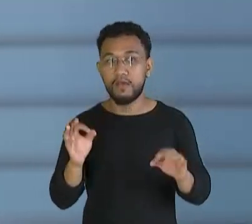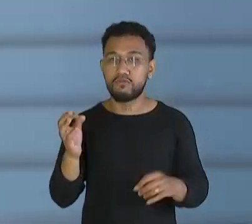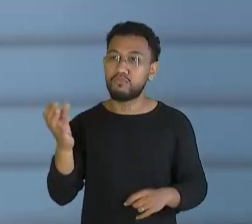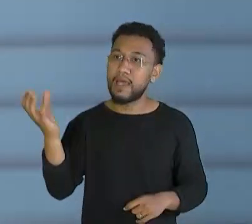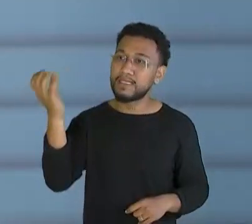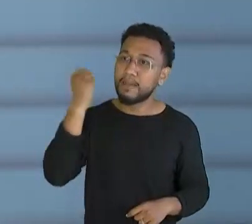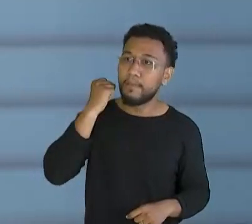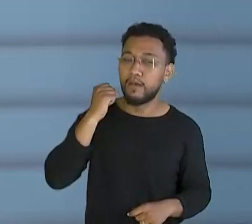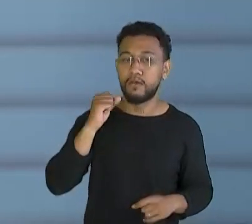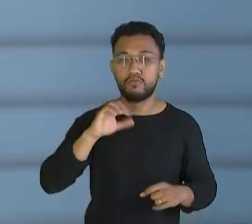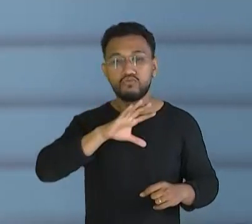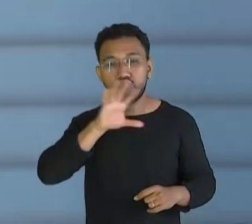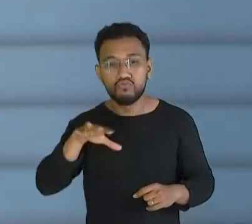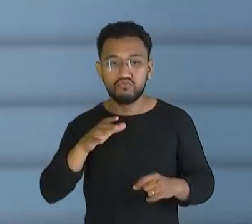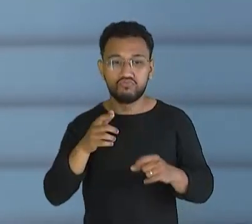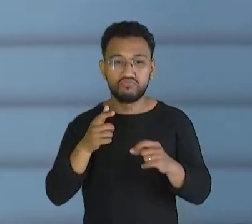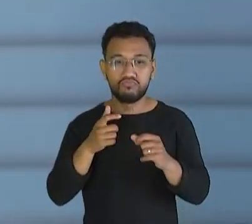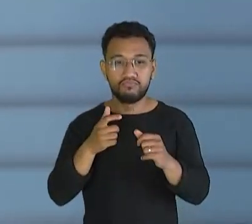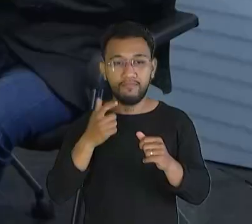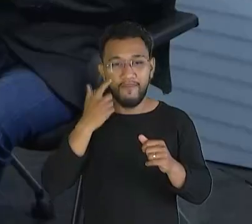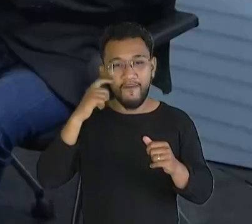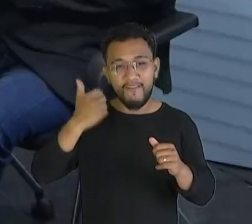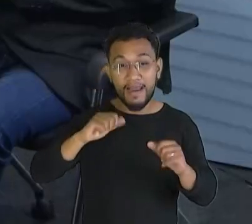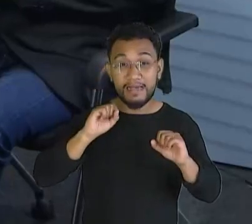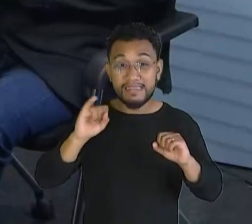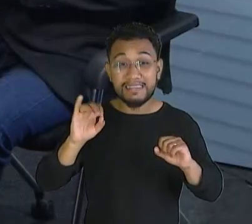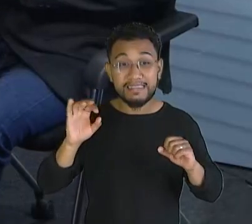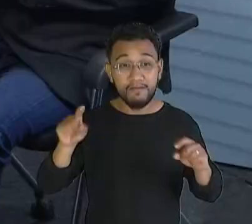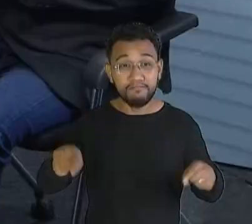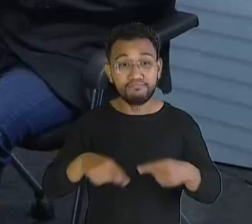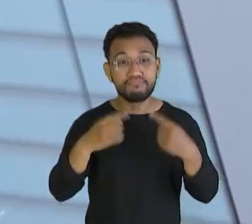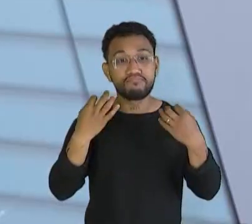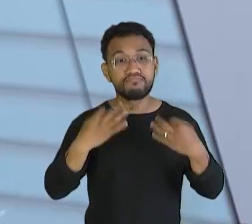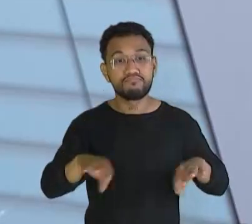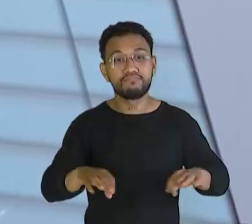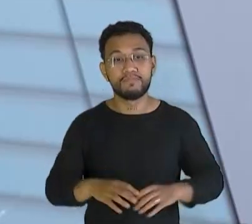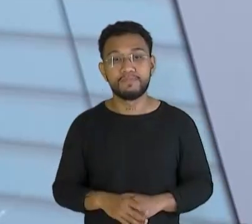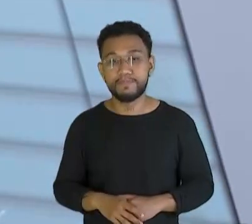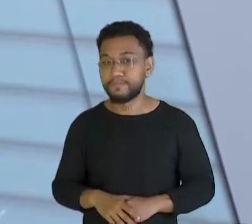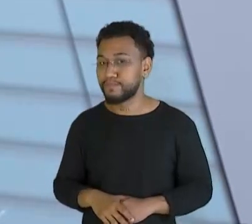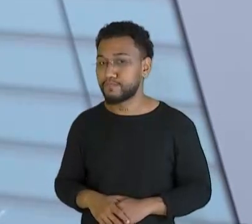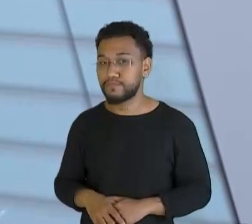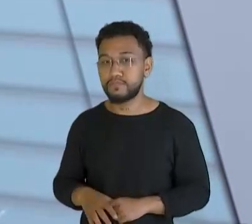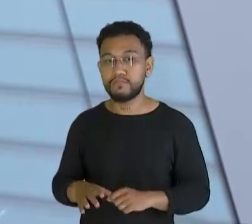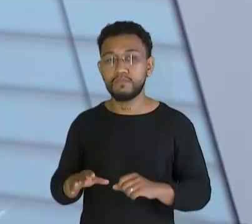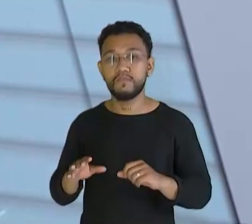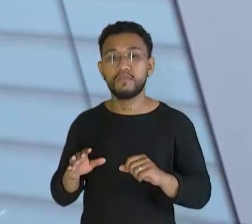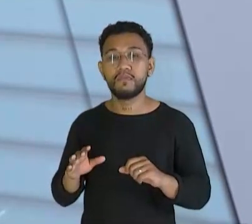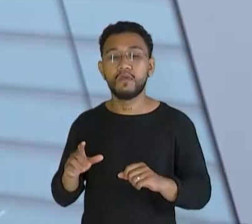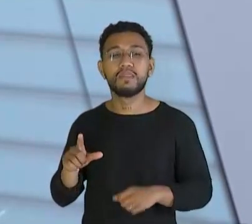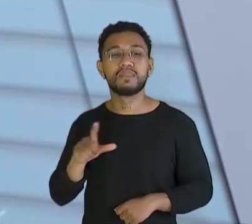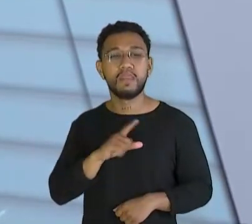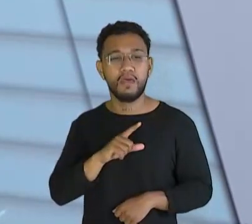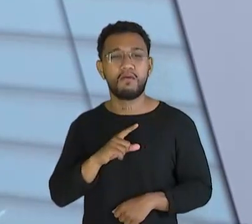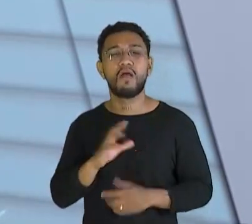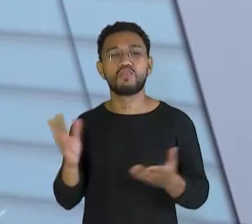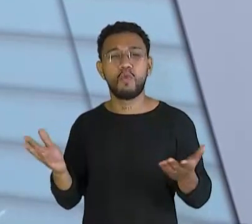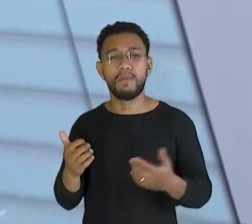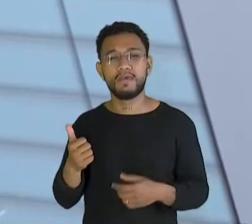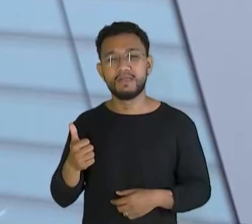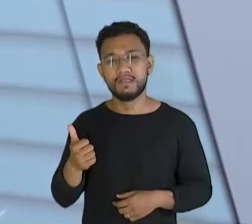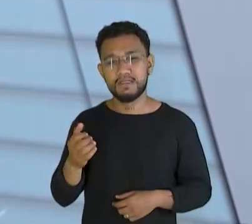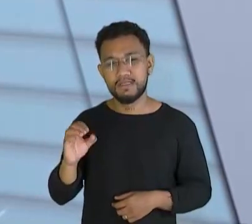Então, é muito bom para a gente como experiência. Exato. A casa do estudante tem 60 quartos, 2 moradores e hoje tem